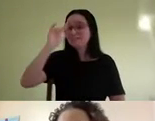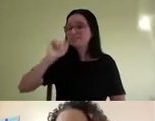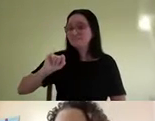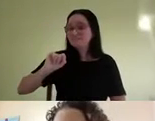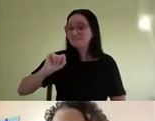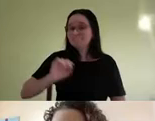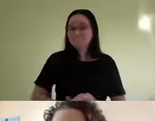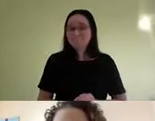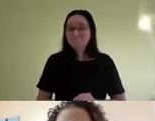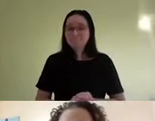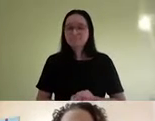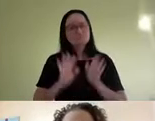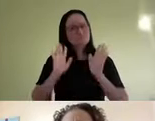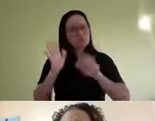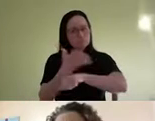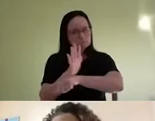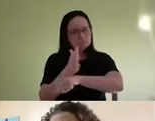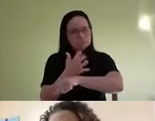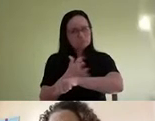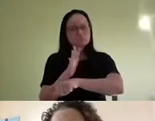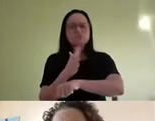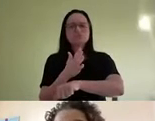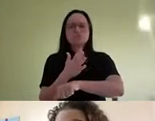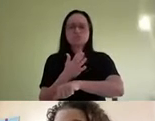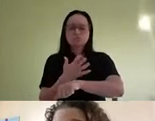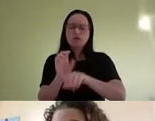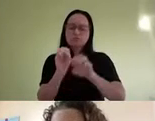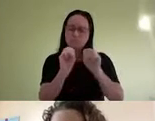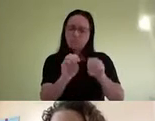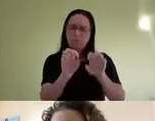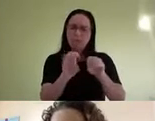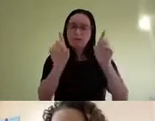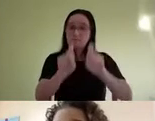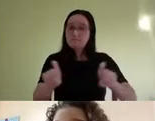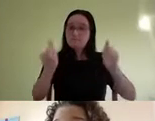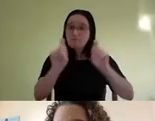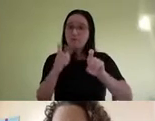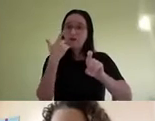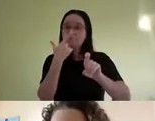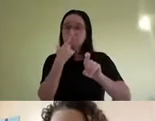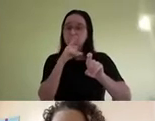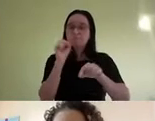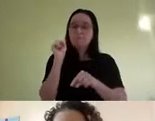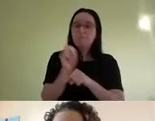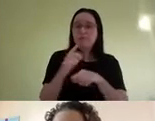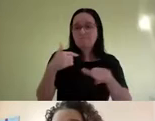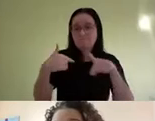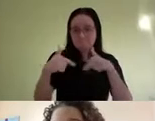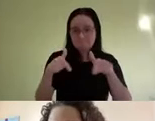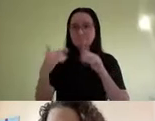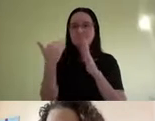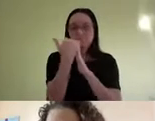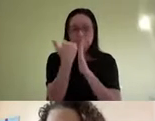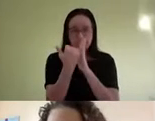depois que eu fiz o estágio e eu dei aula de informática, eu consegui o meu primeiro emprego como uma programadora. Então, eu